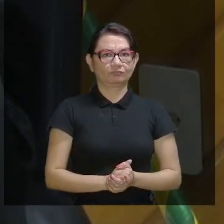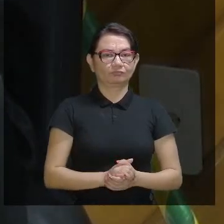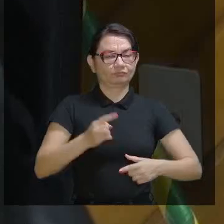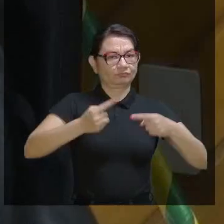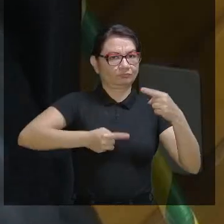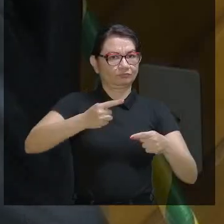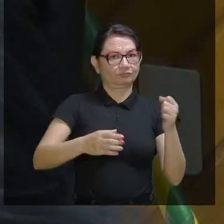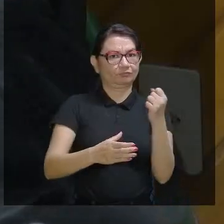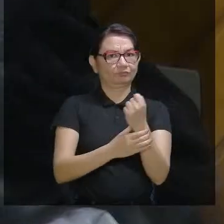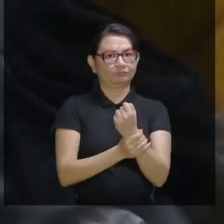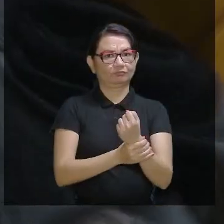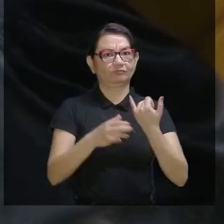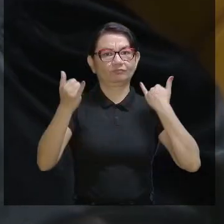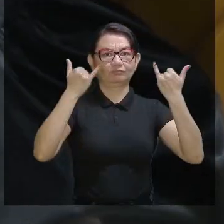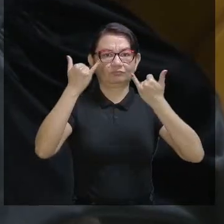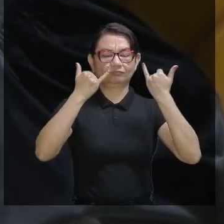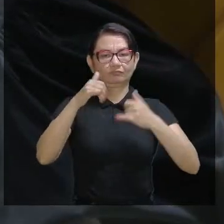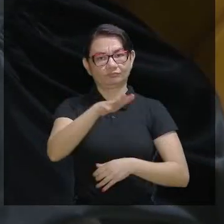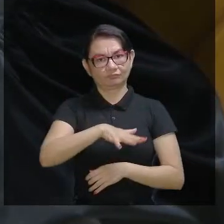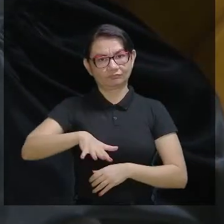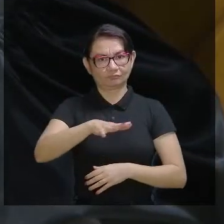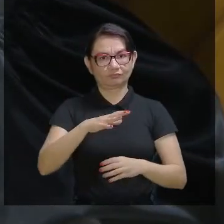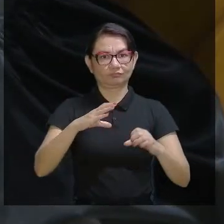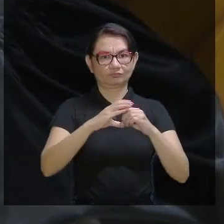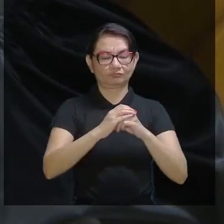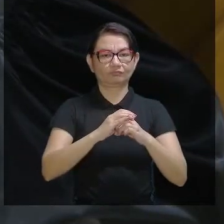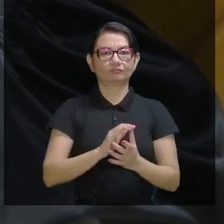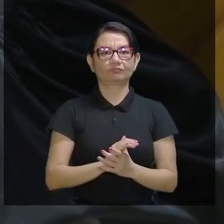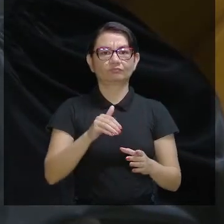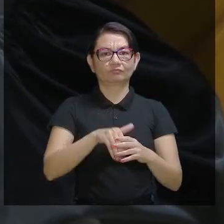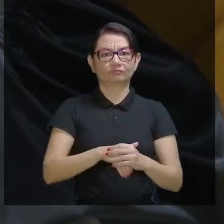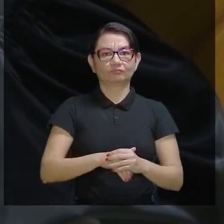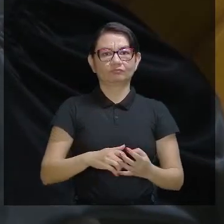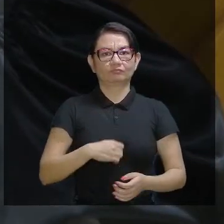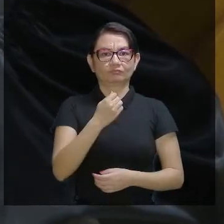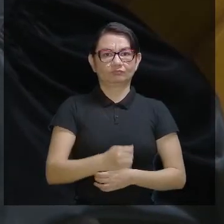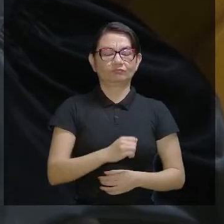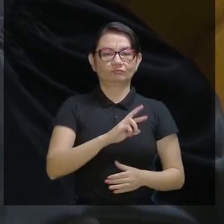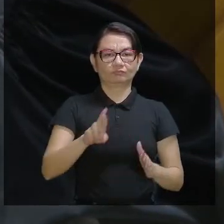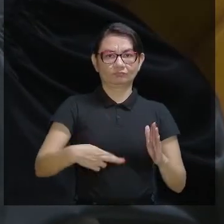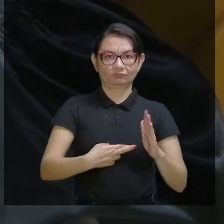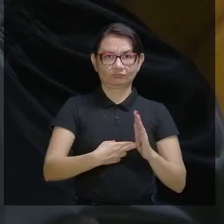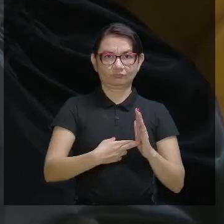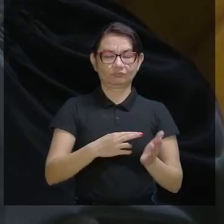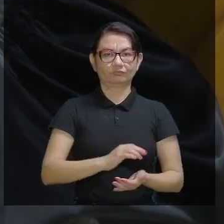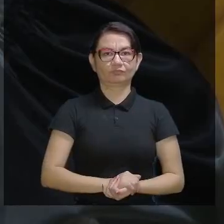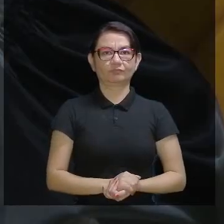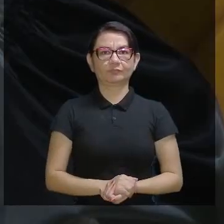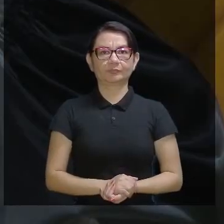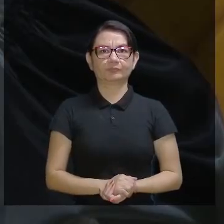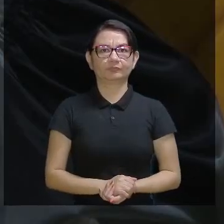da informação no âmbito do Tribunal Regional Eleitoral do Amapá, nos termos do voto do juiz relator.